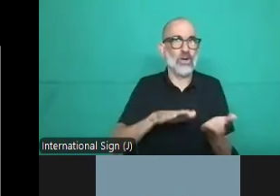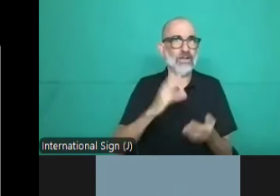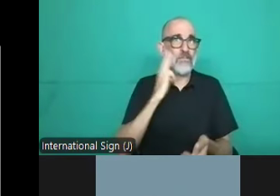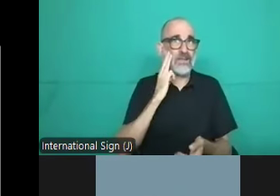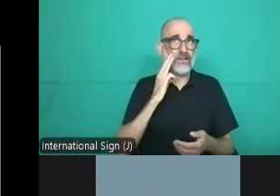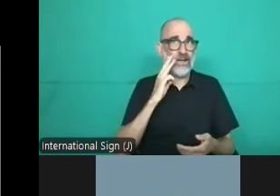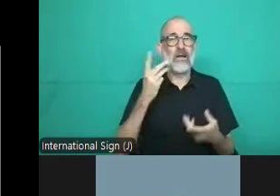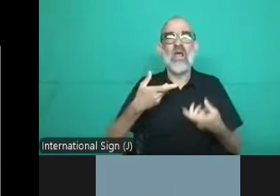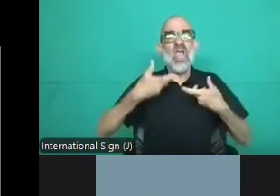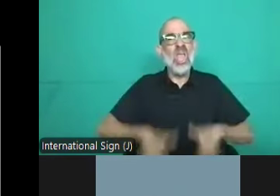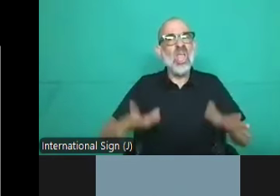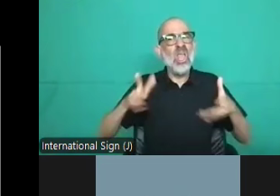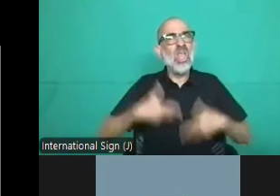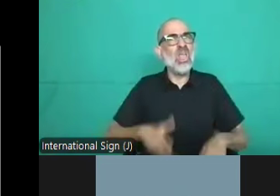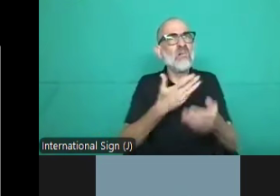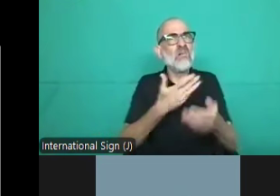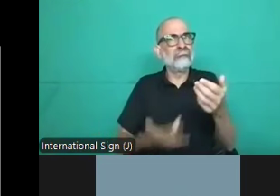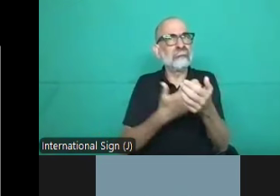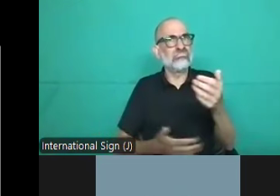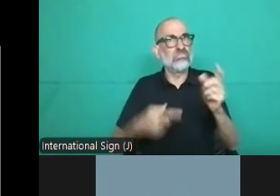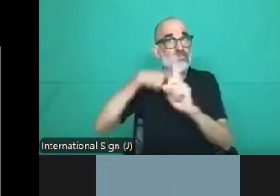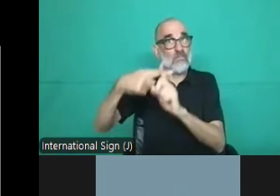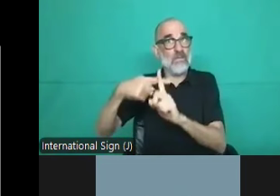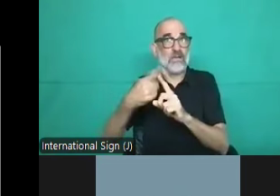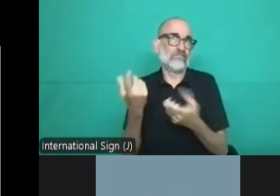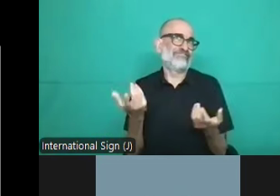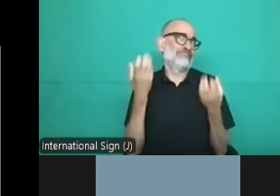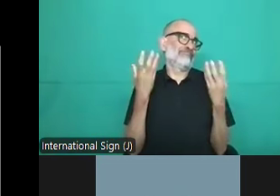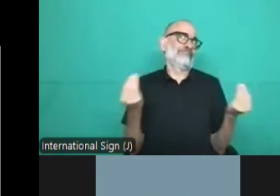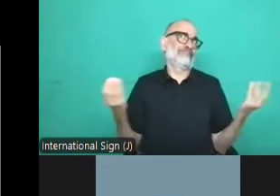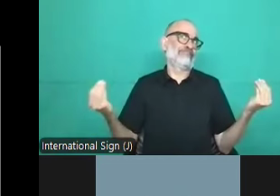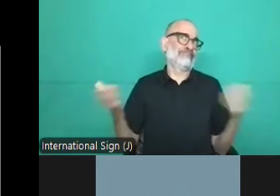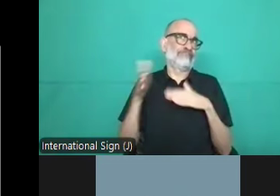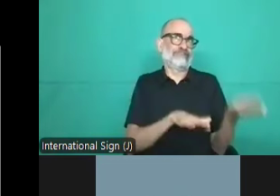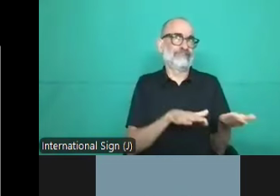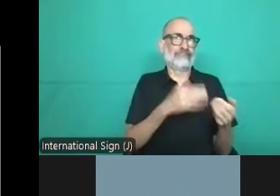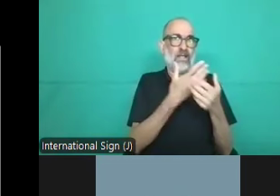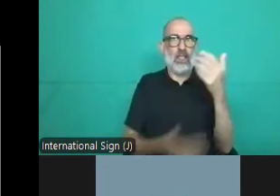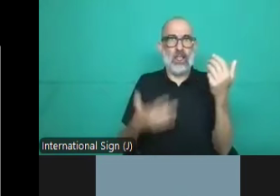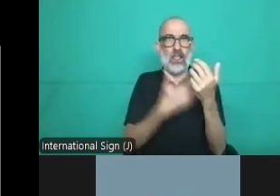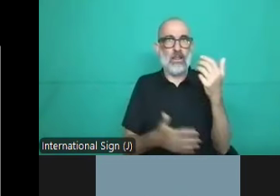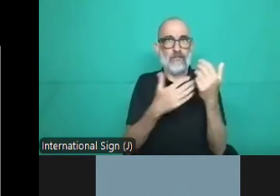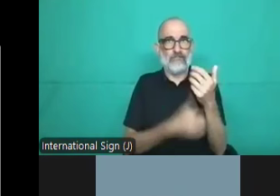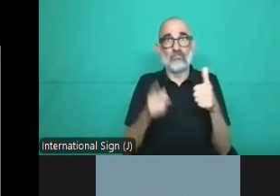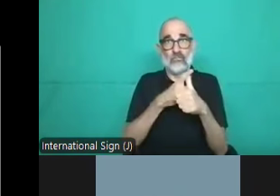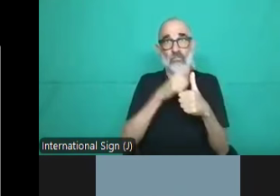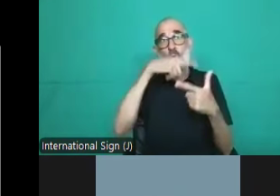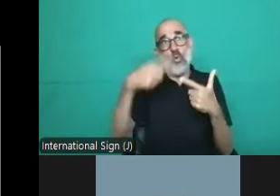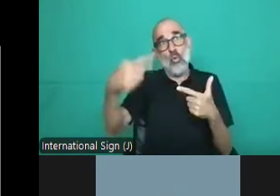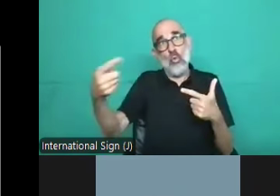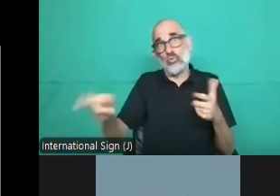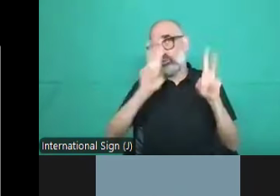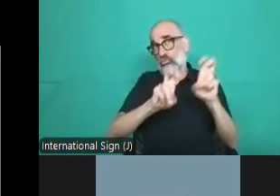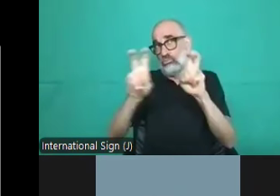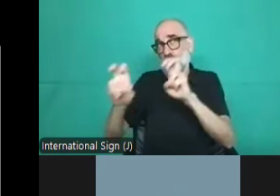como pré-eclâmpsia, sepsis e outros problemas, e também os componentes que têm a ver com o tema